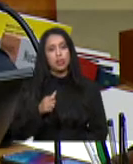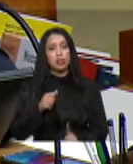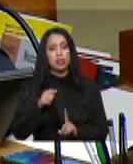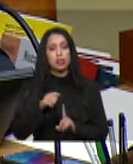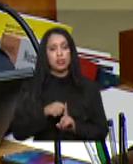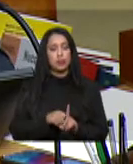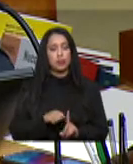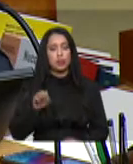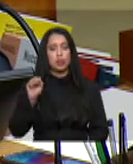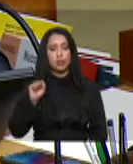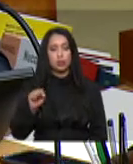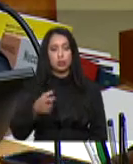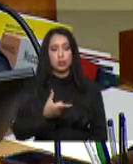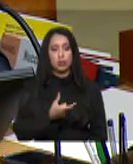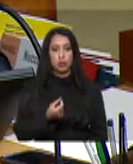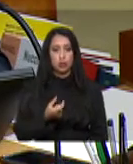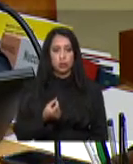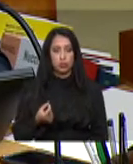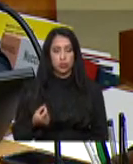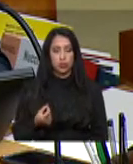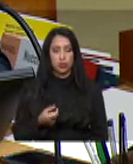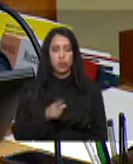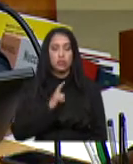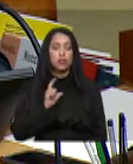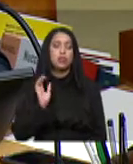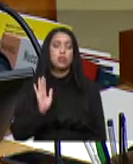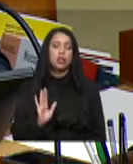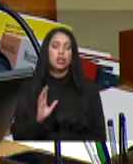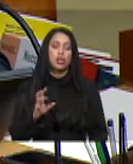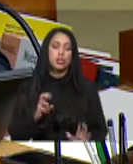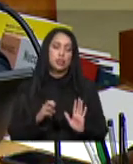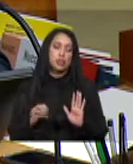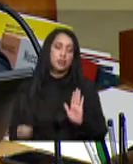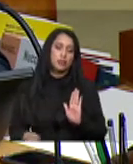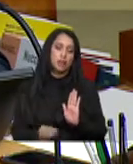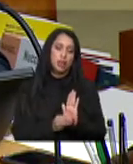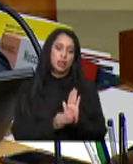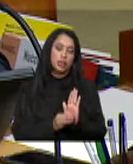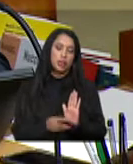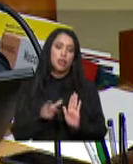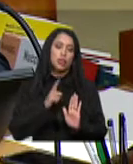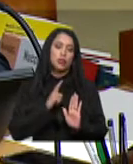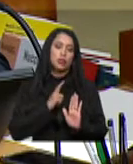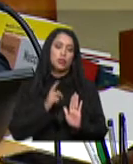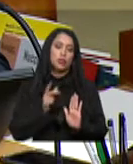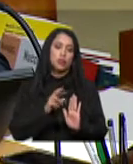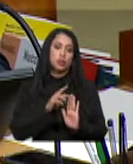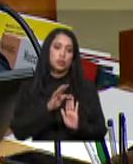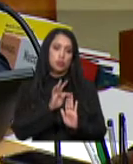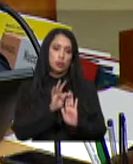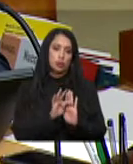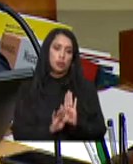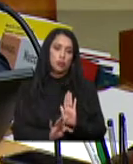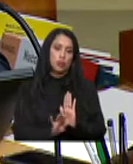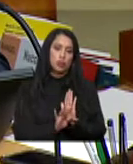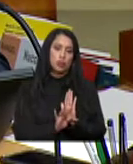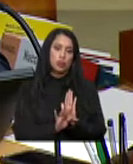26/8/2020. E esta emenda trouxe uma redação